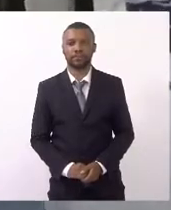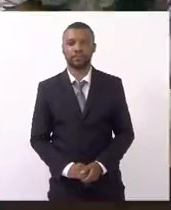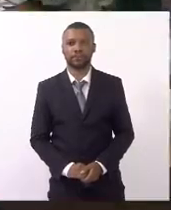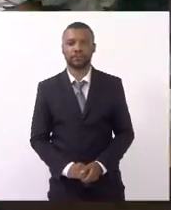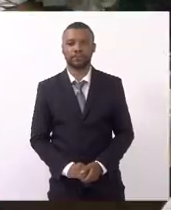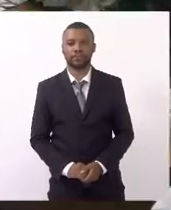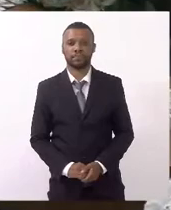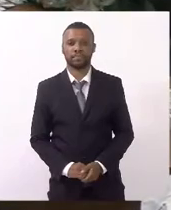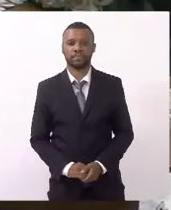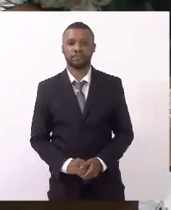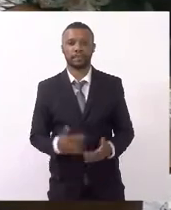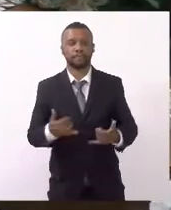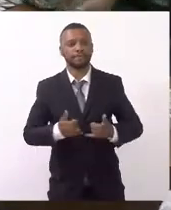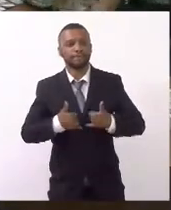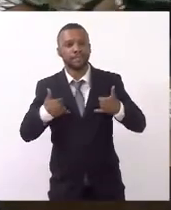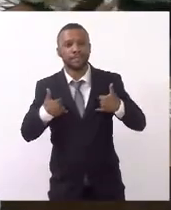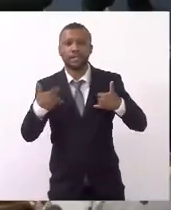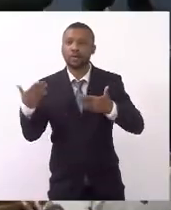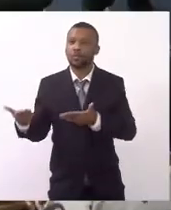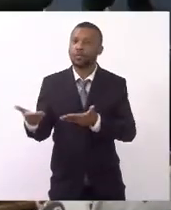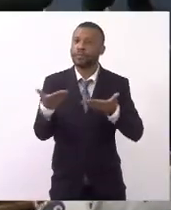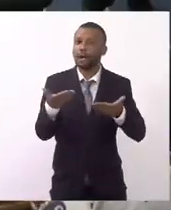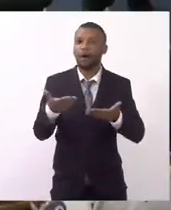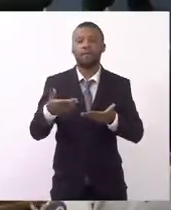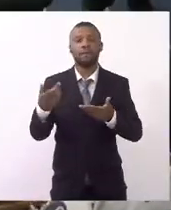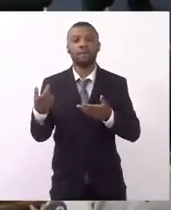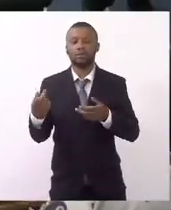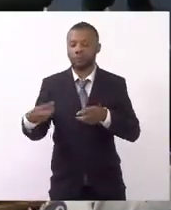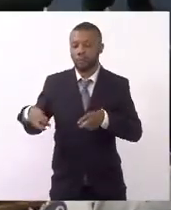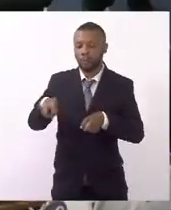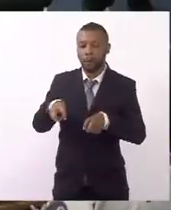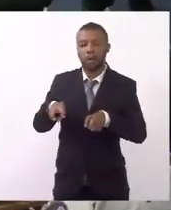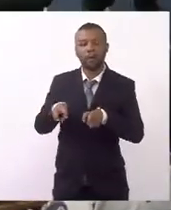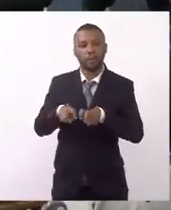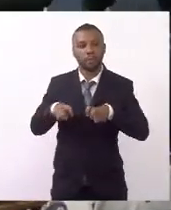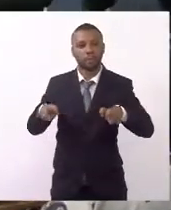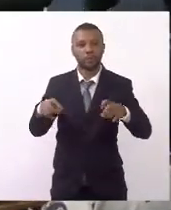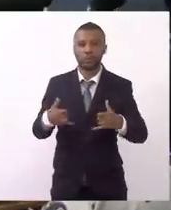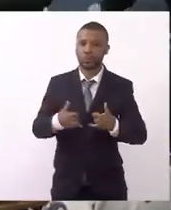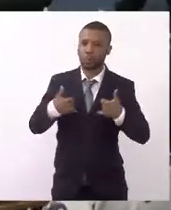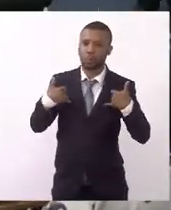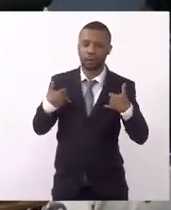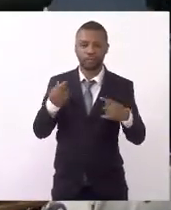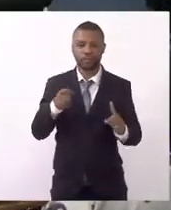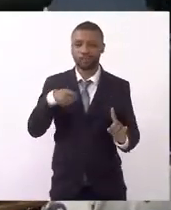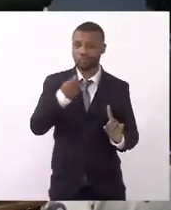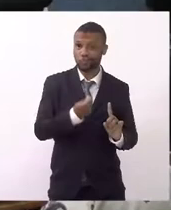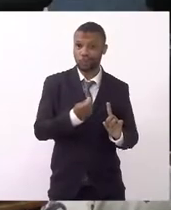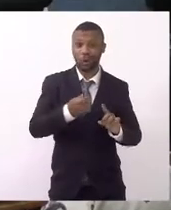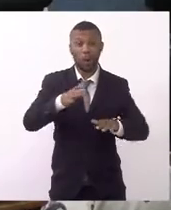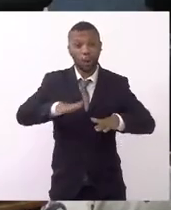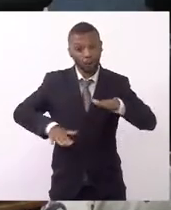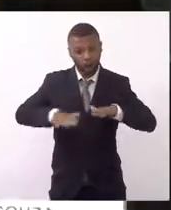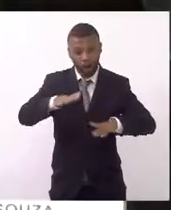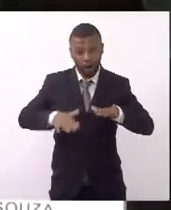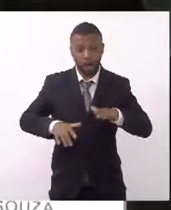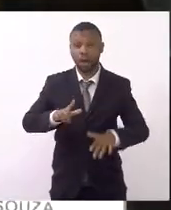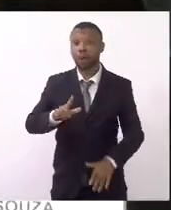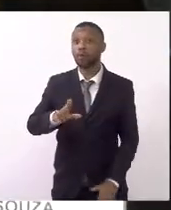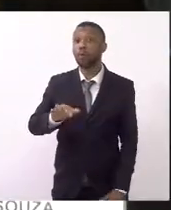e gostaria também de convidar para participar da mesa de honra o Comendador Gun o Luiz